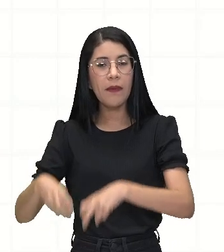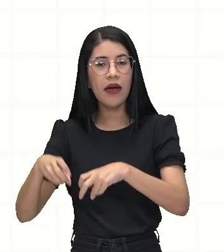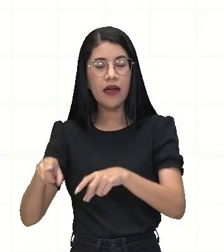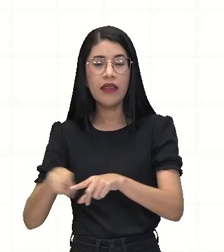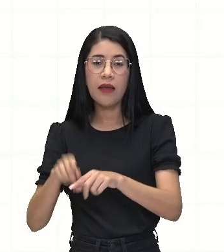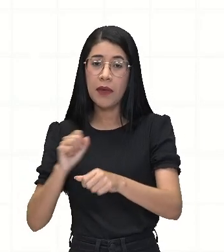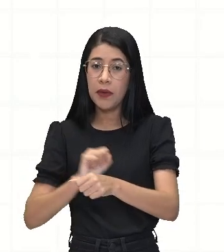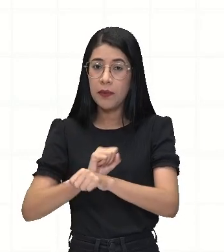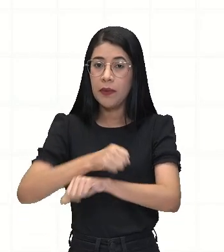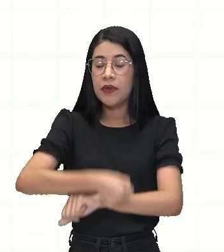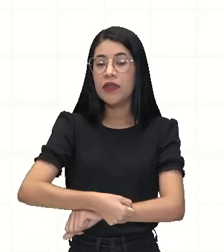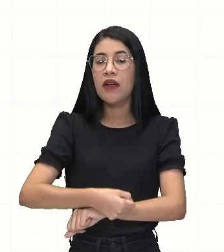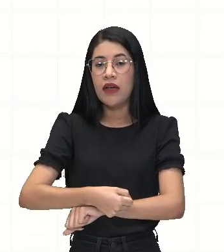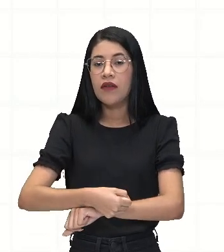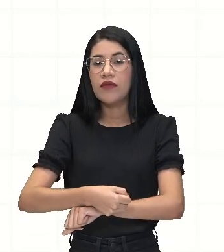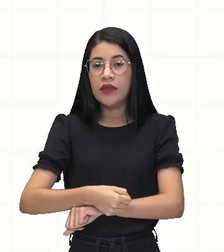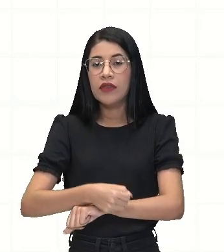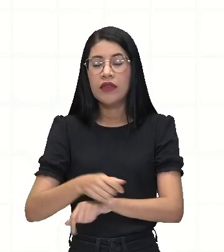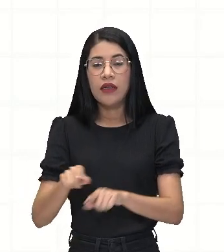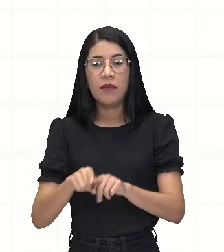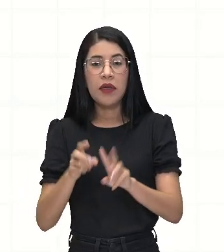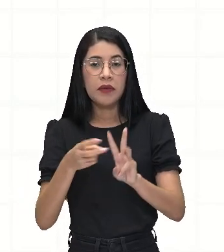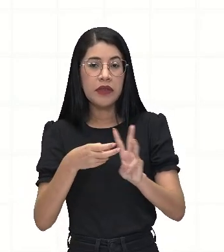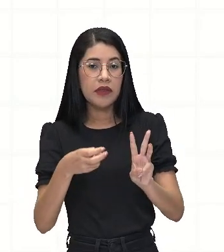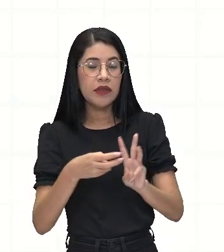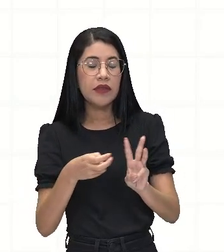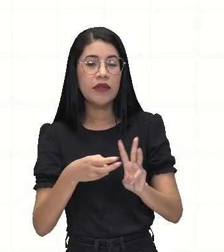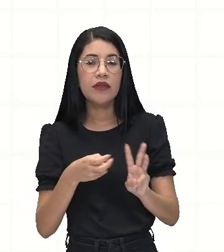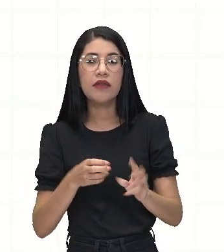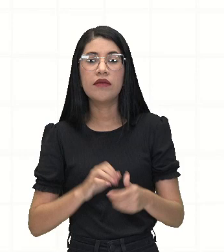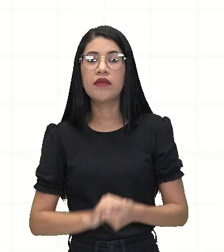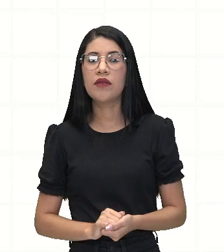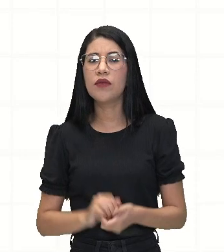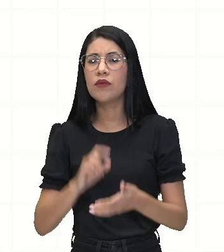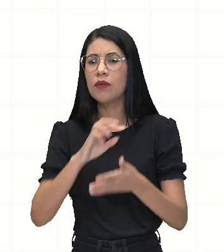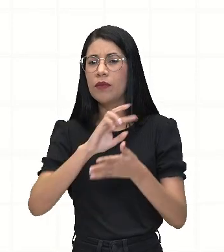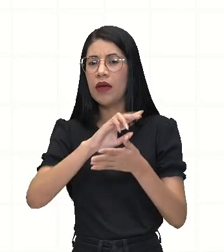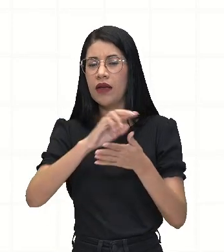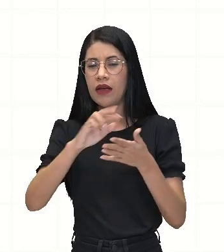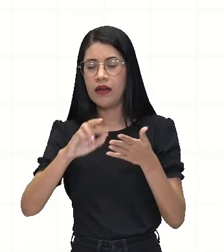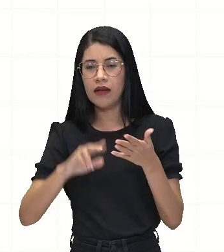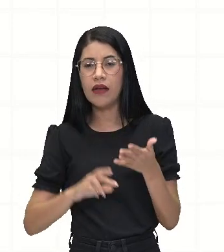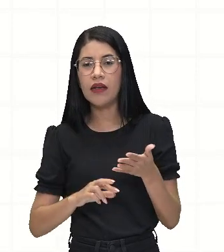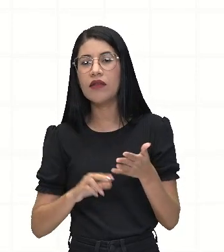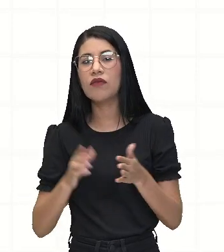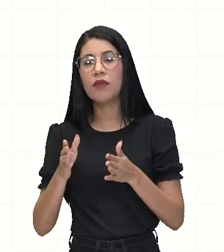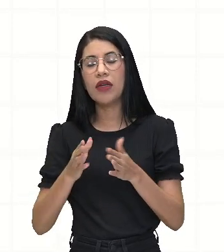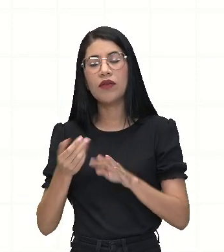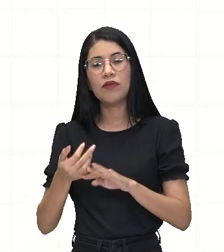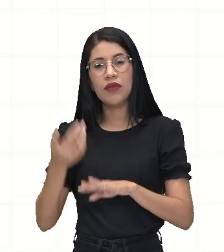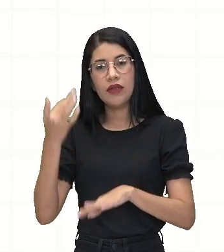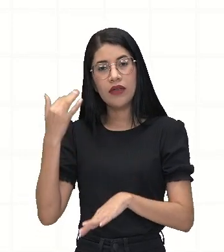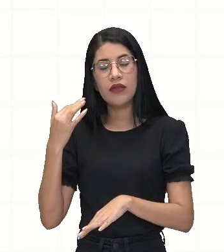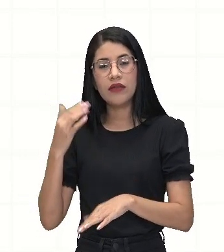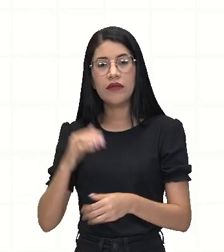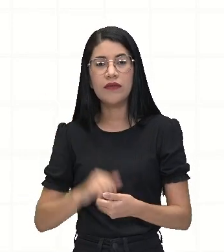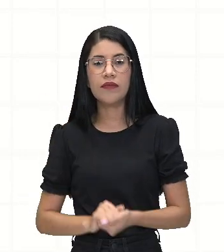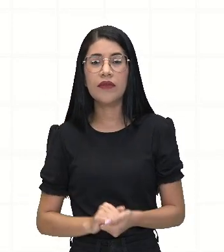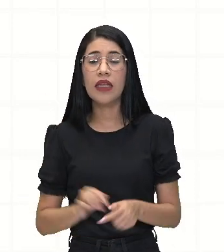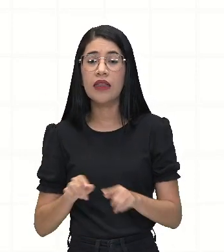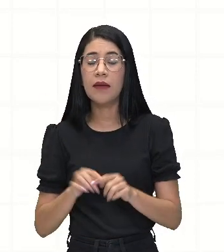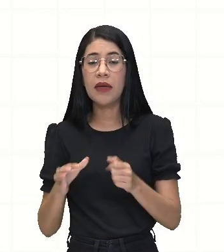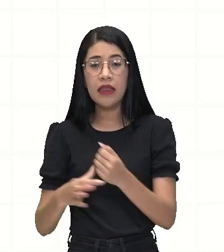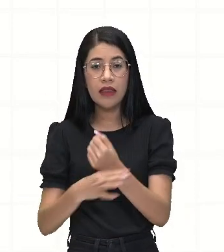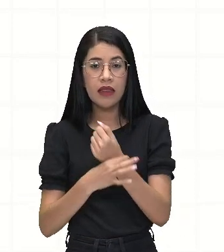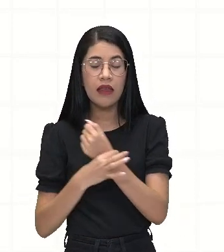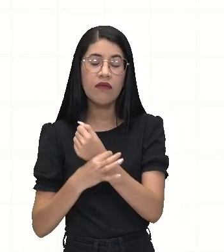povos indígenas e toda aquela questão aí que nós vimos durante esse período. E garantir também a defesa da